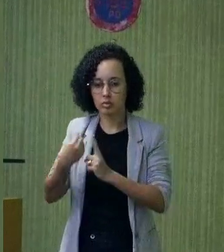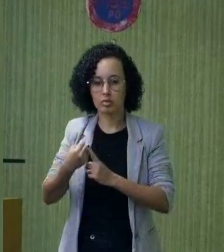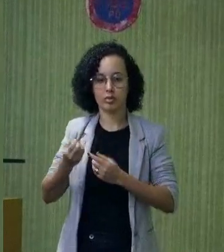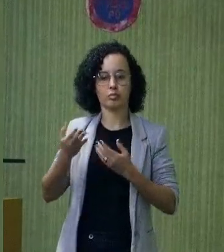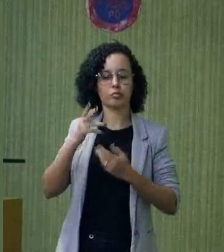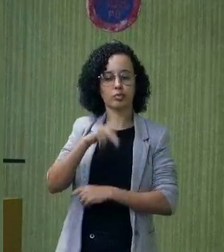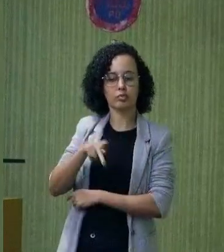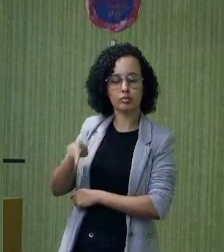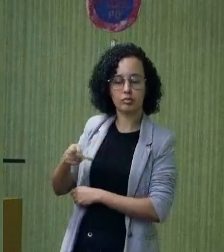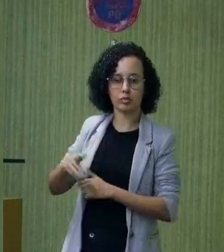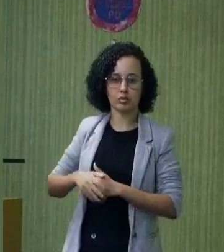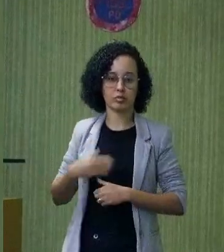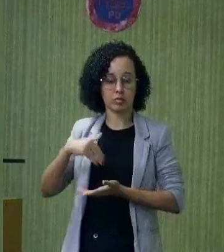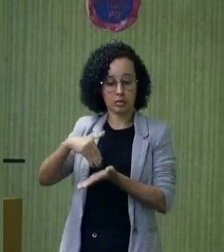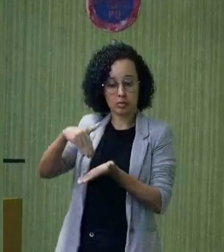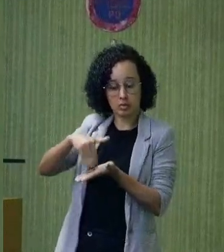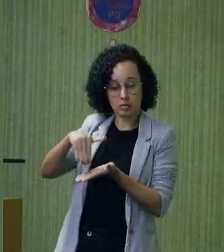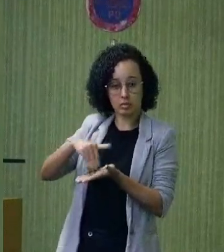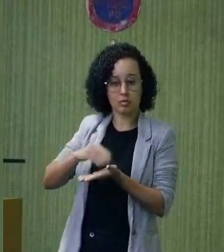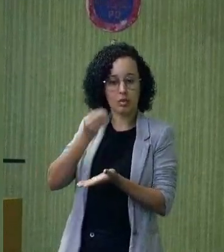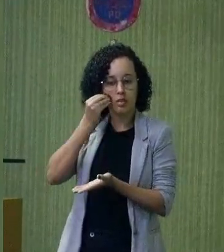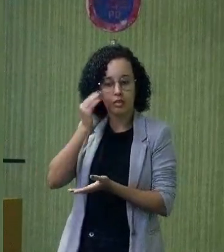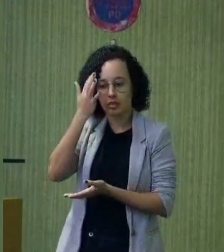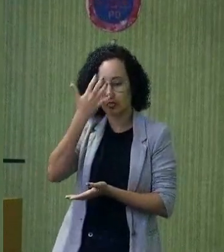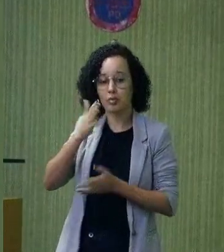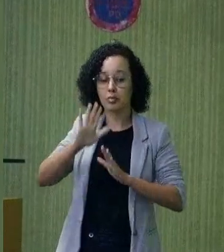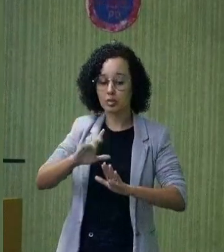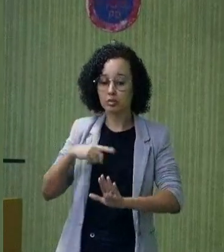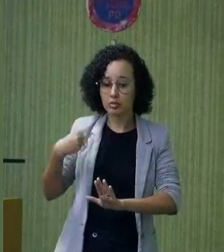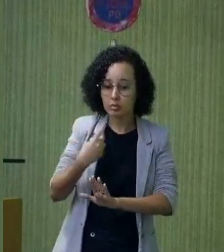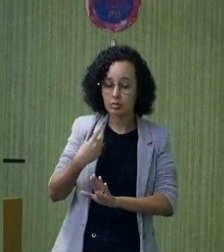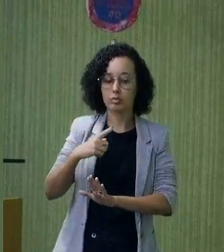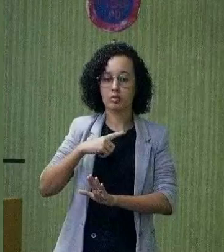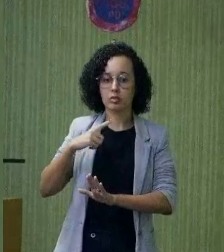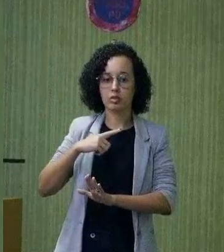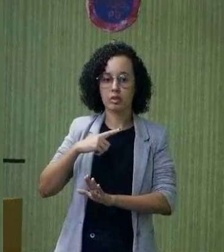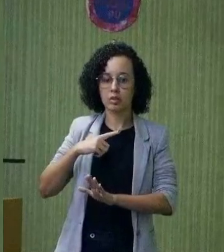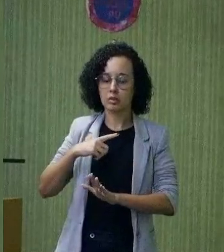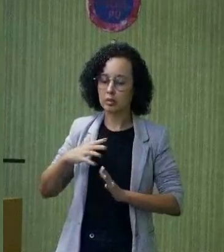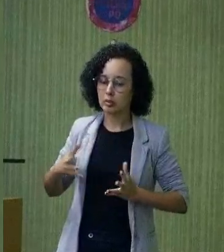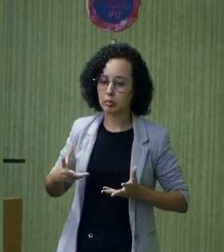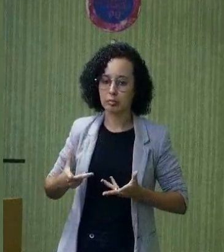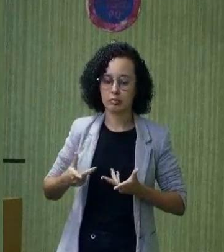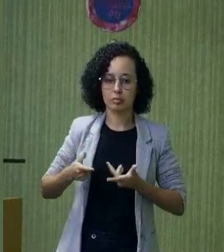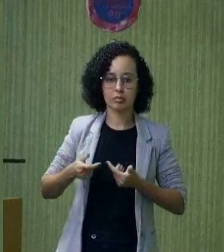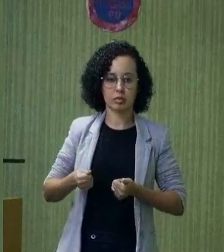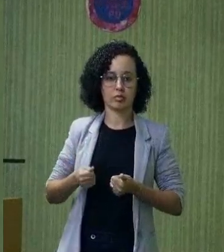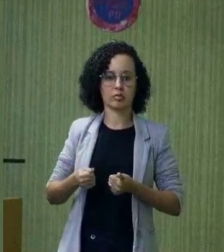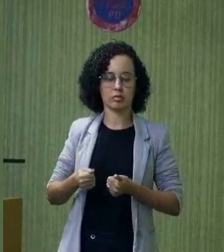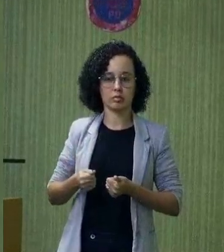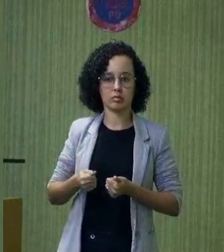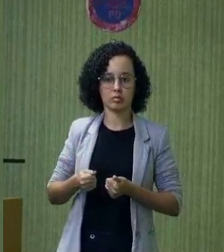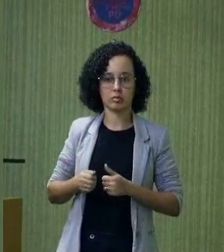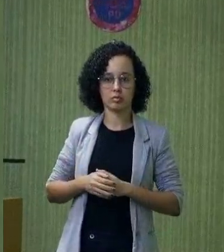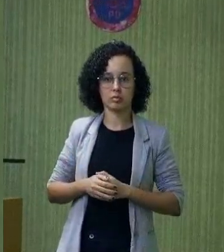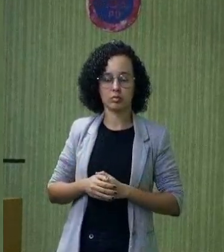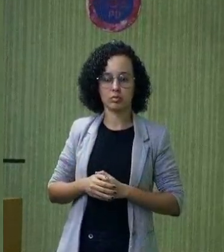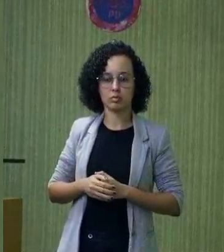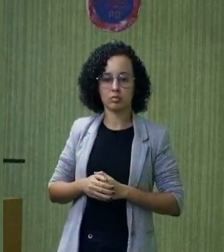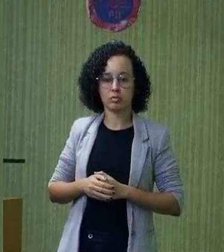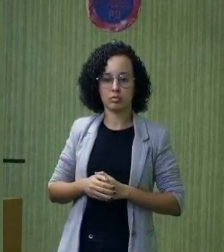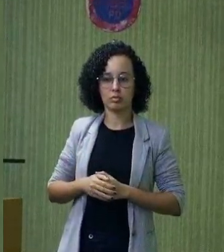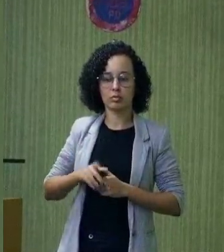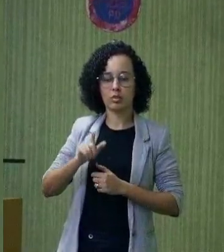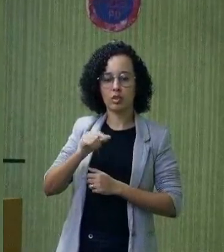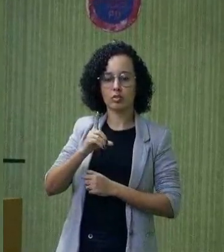professores com a secretaria para tentar resolver mas nós temos uma excelente ddz Rural é o distrito Rural eles